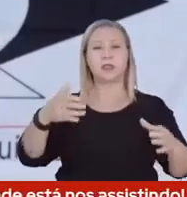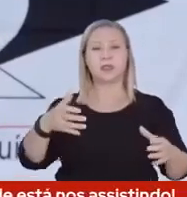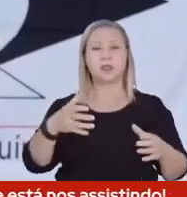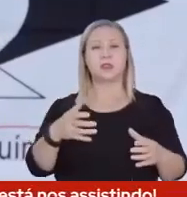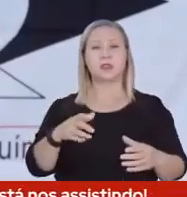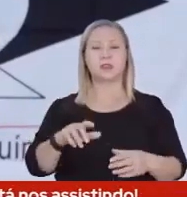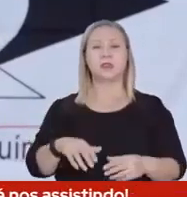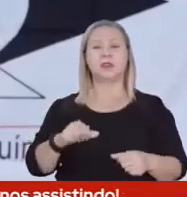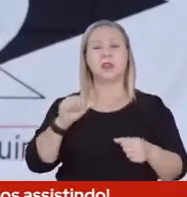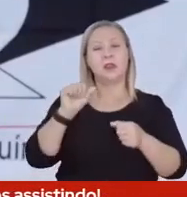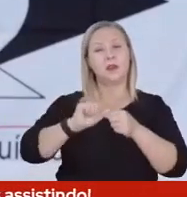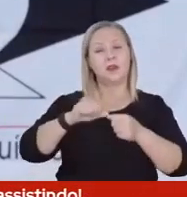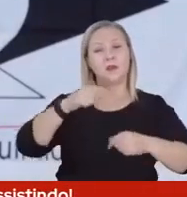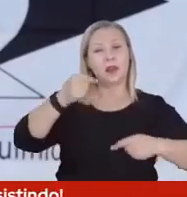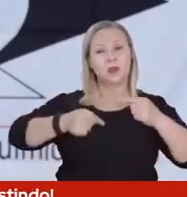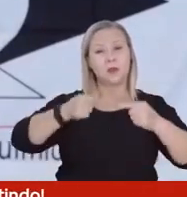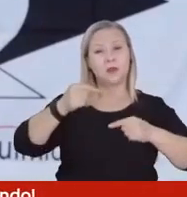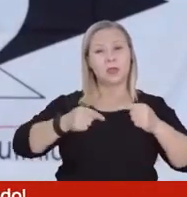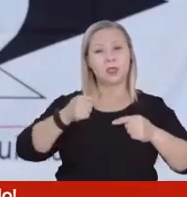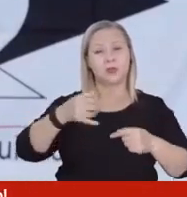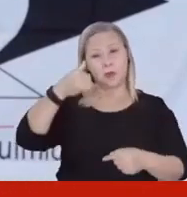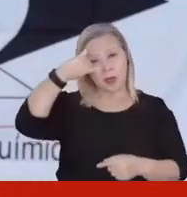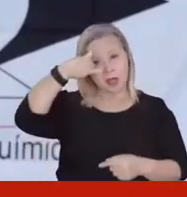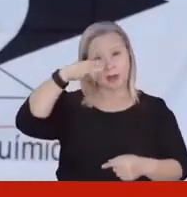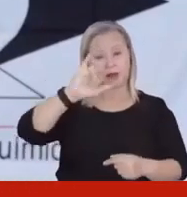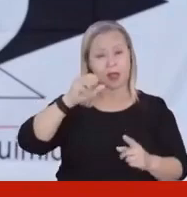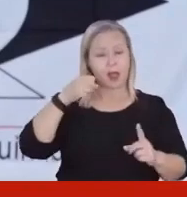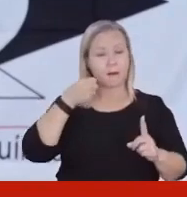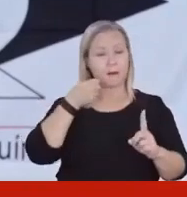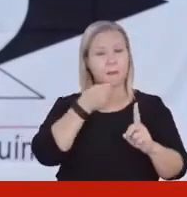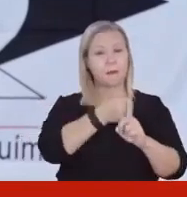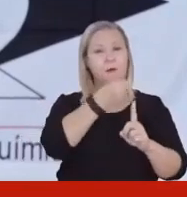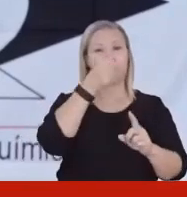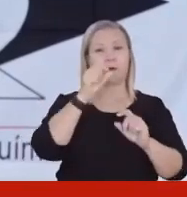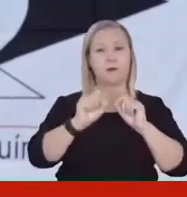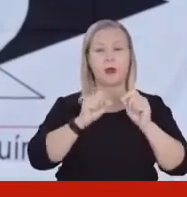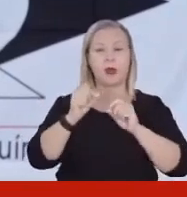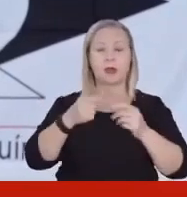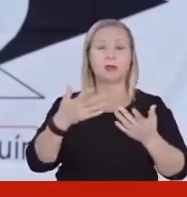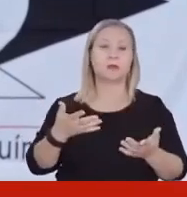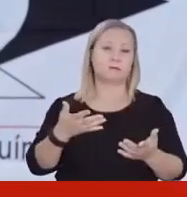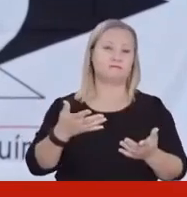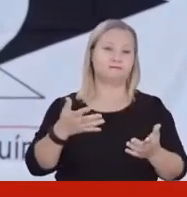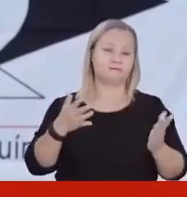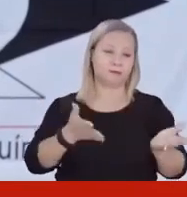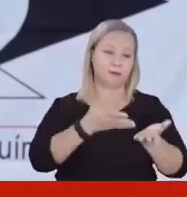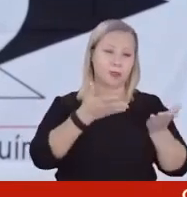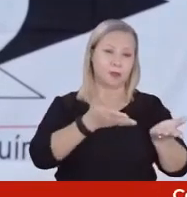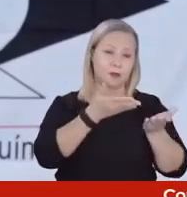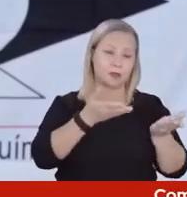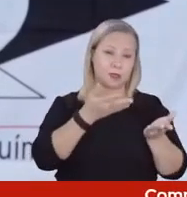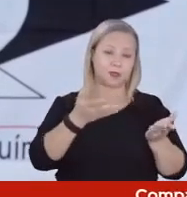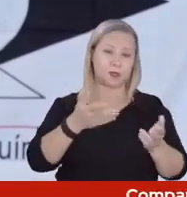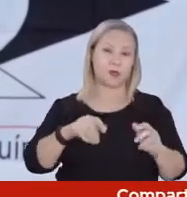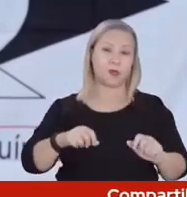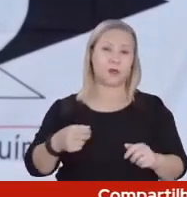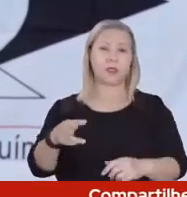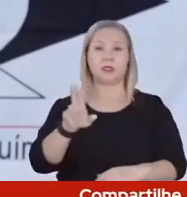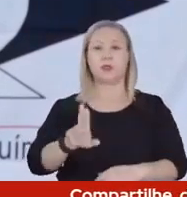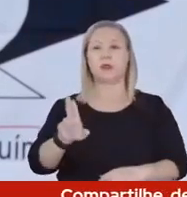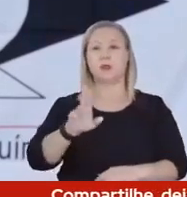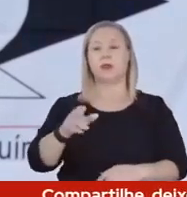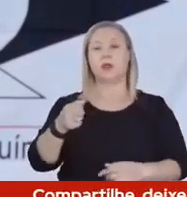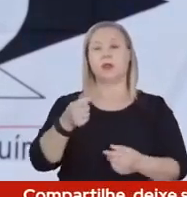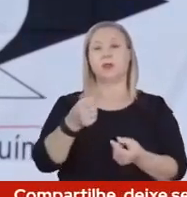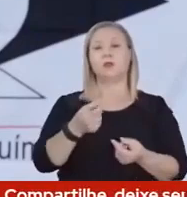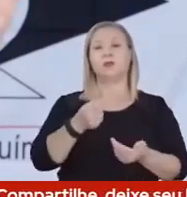para evitar o impacto disso sobre os seus consumidores e sobre sua população. A Europa